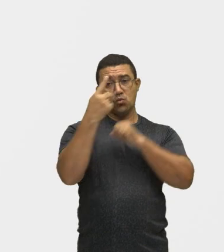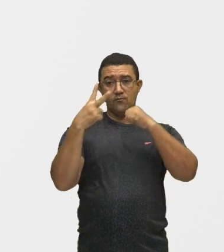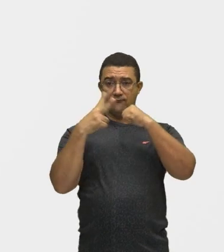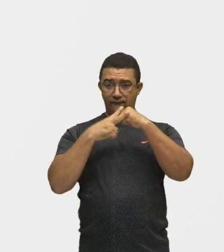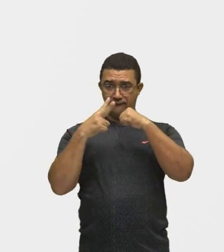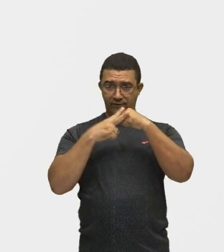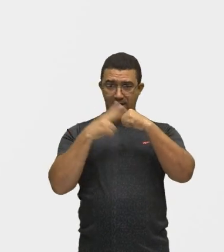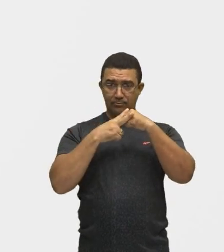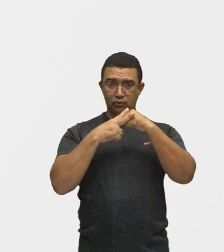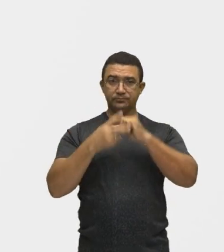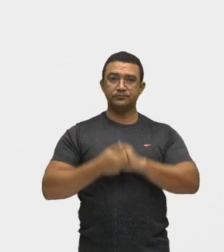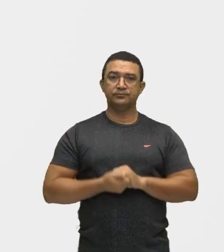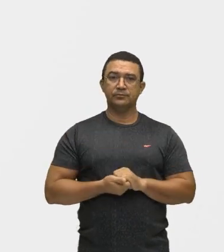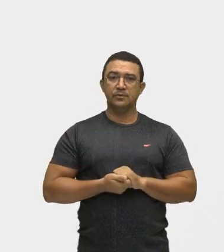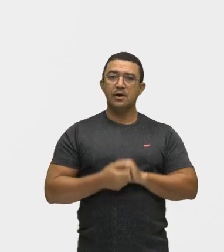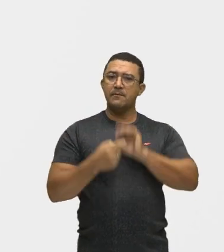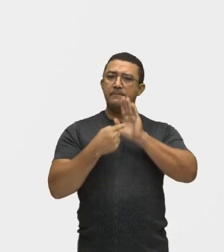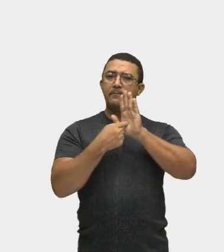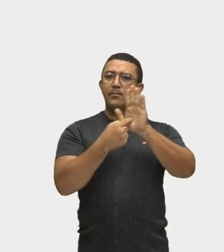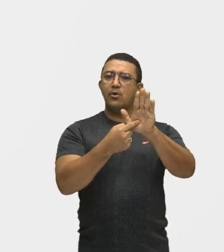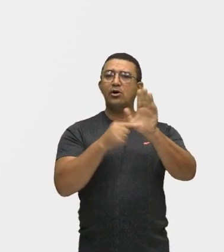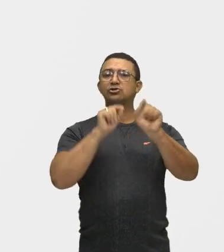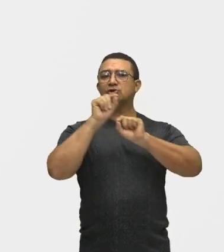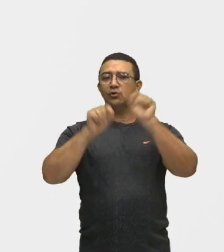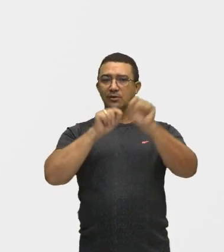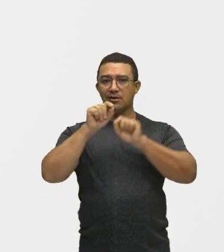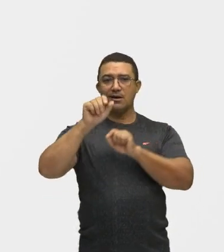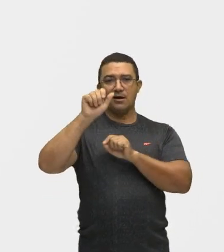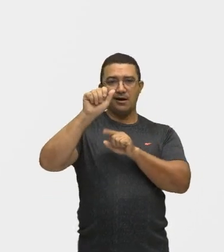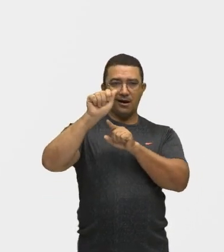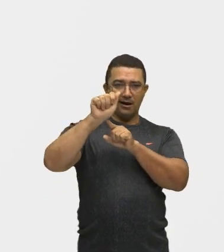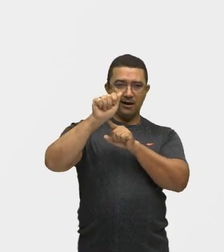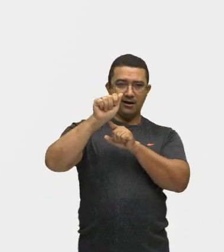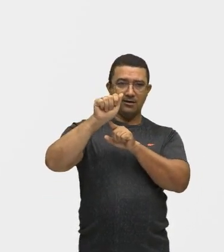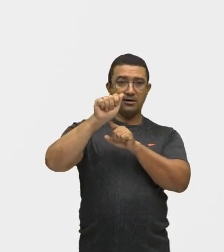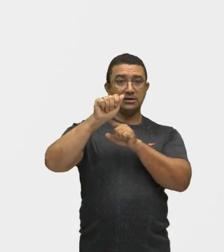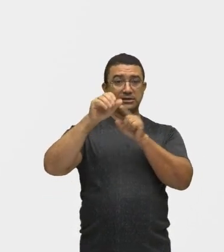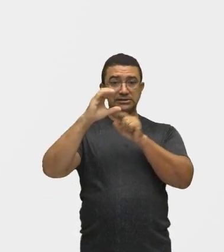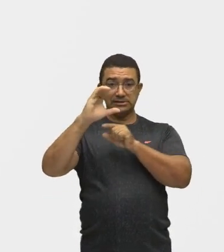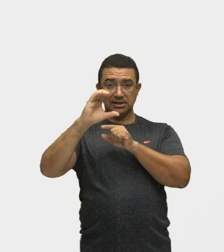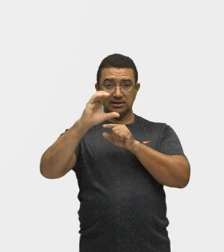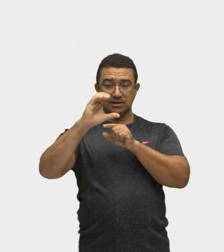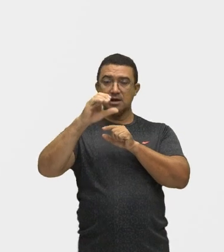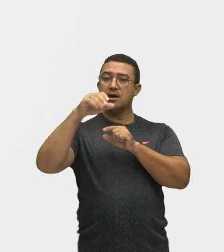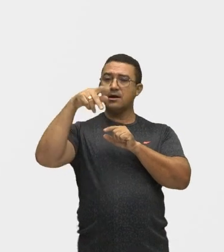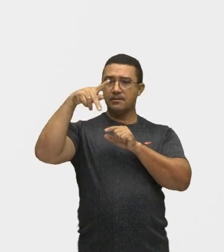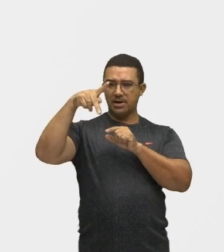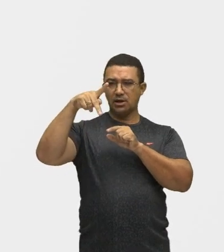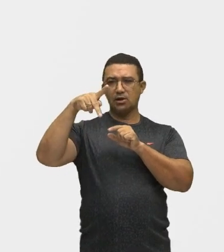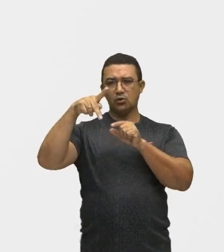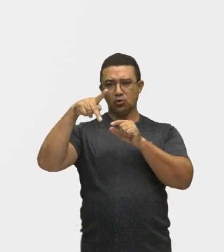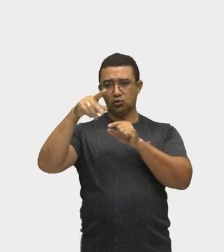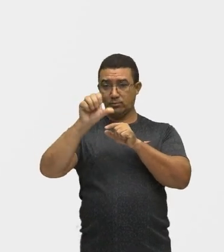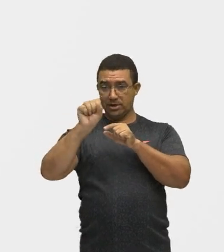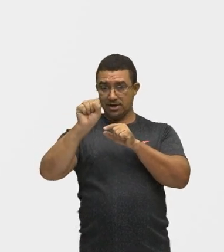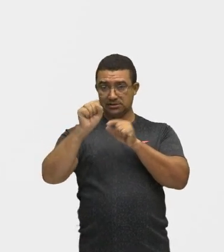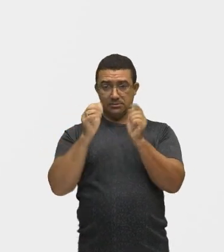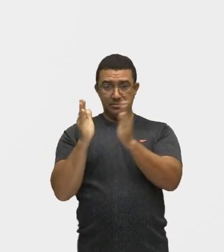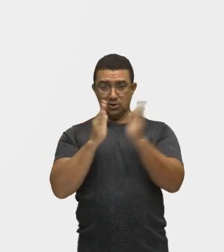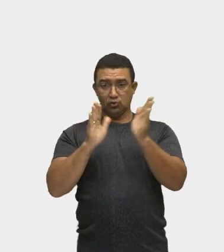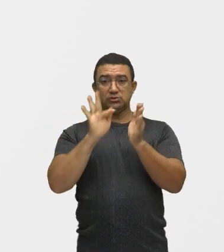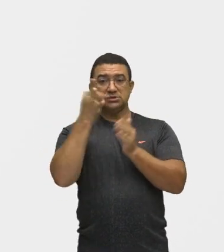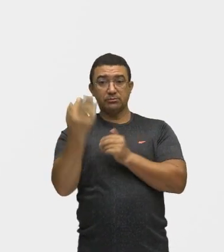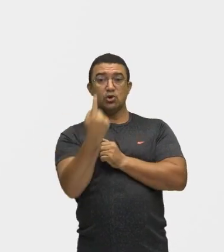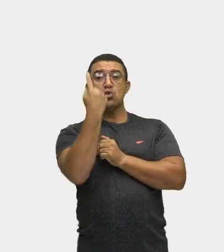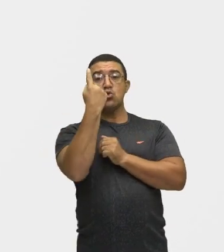seja, um verbo, indicando a alternativa A e C como períodos simples, pois possuem somente um verbo. Por